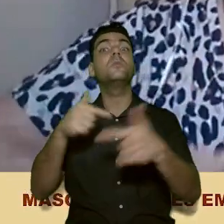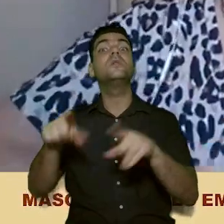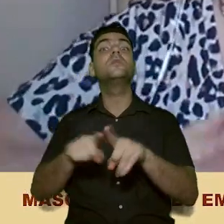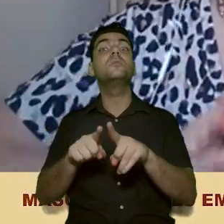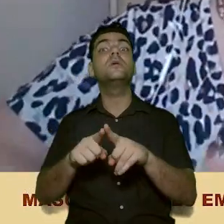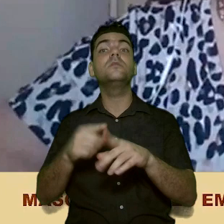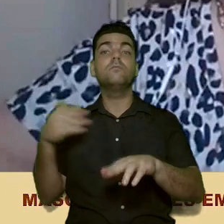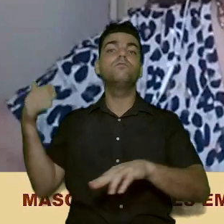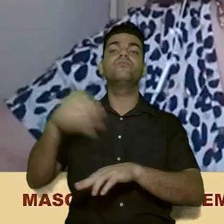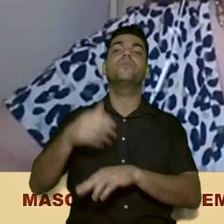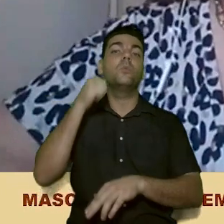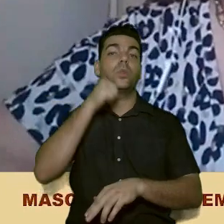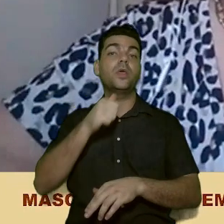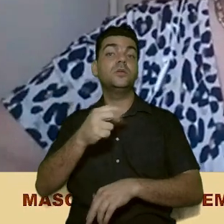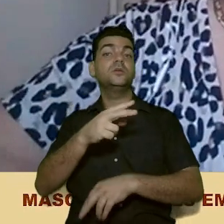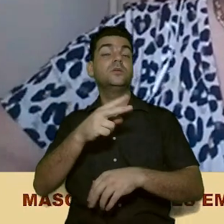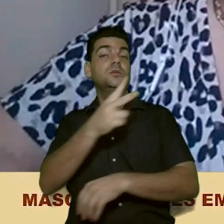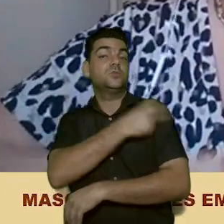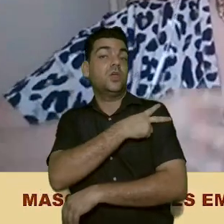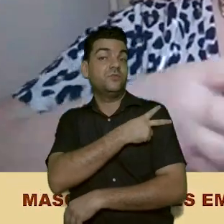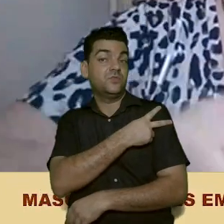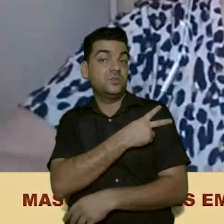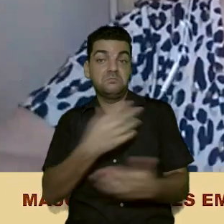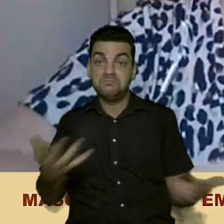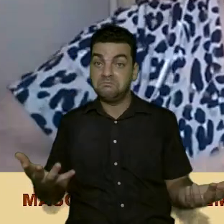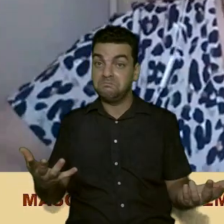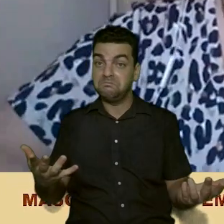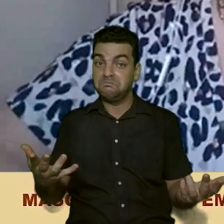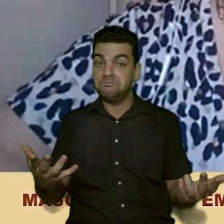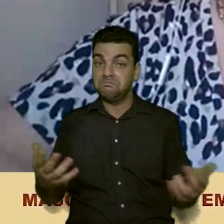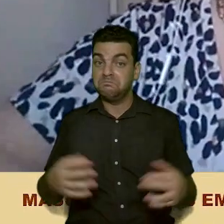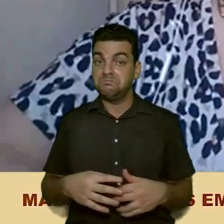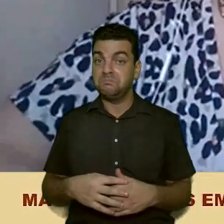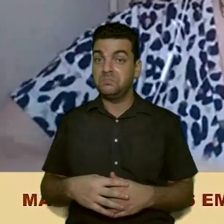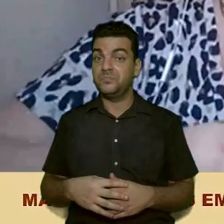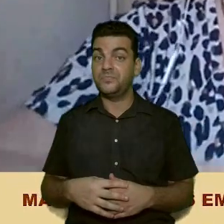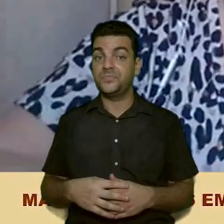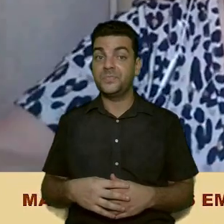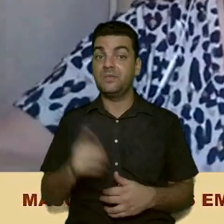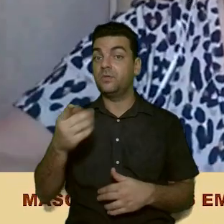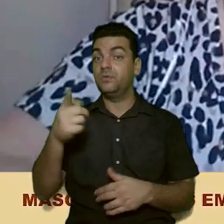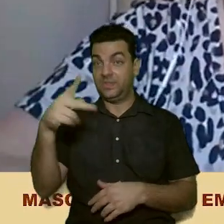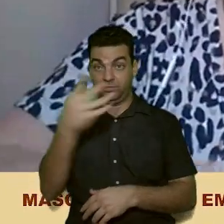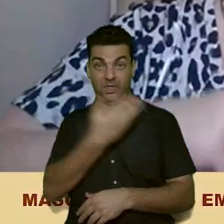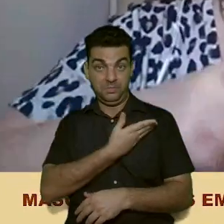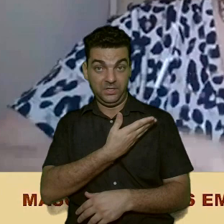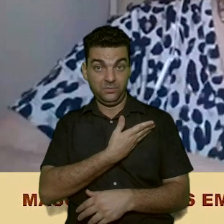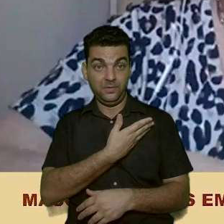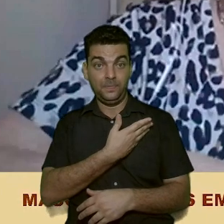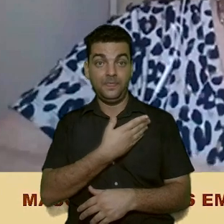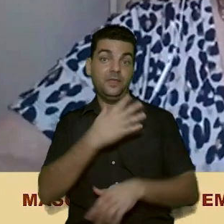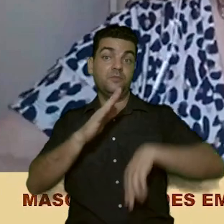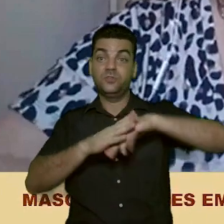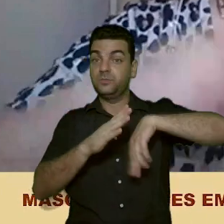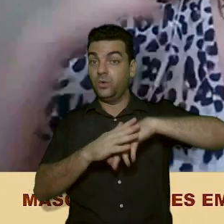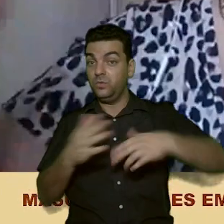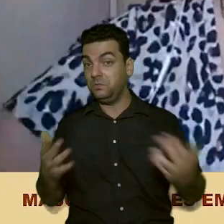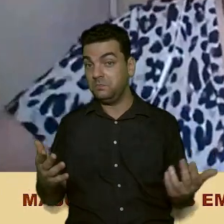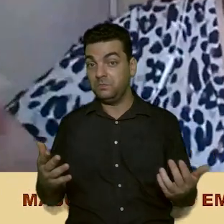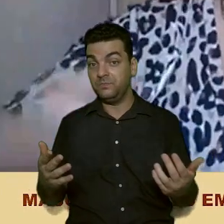de mulheres na liderança, que reivindiquem aos seus colegas de futebol